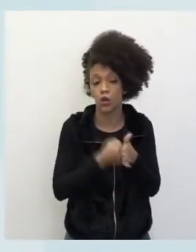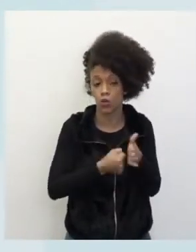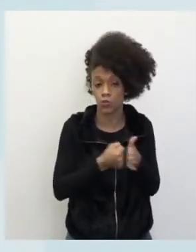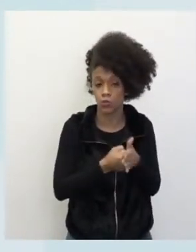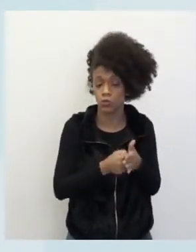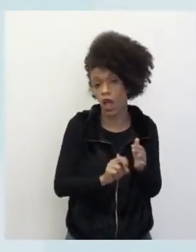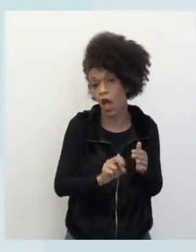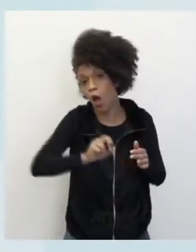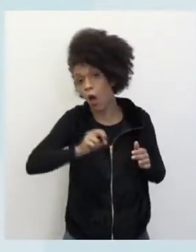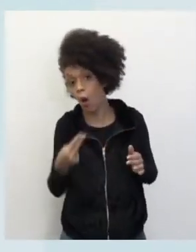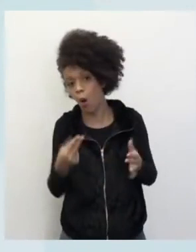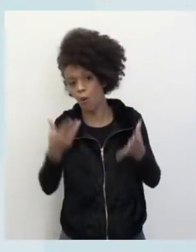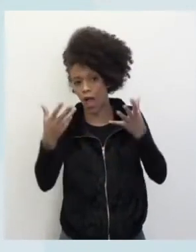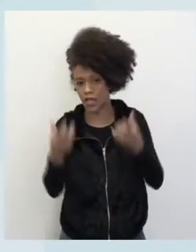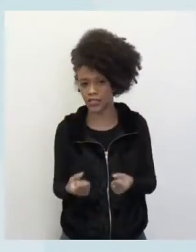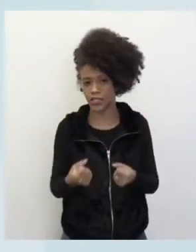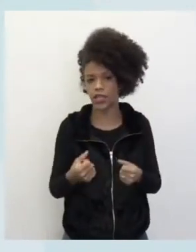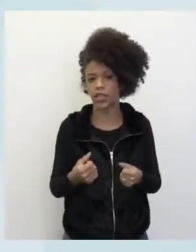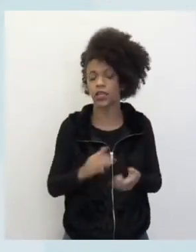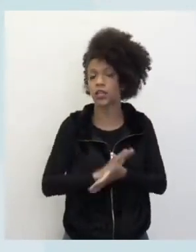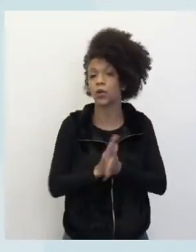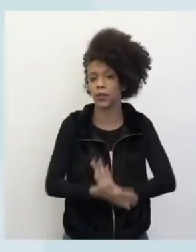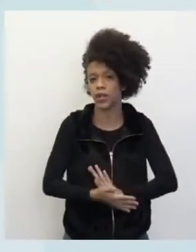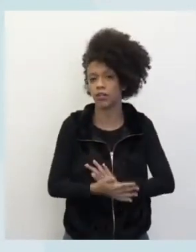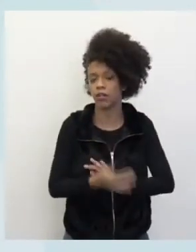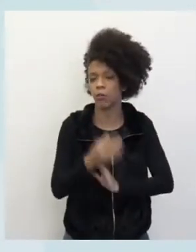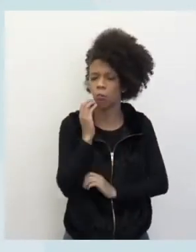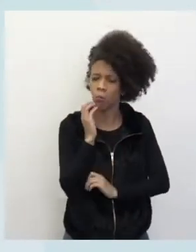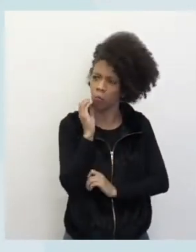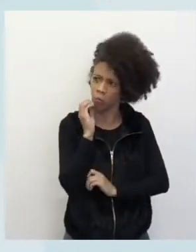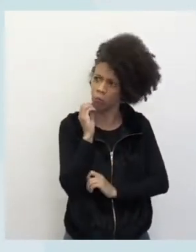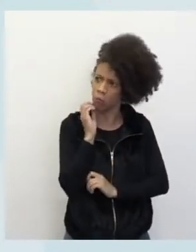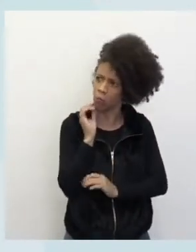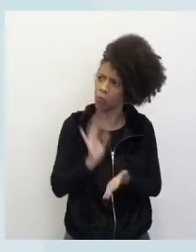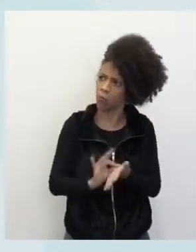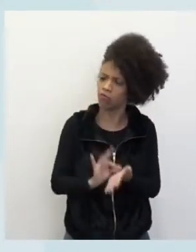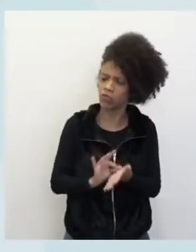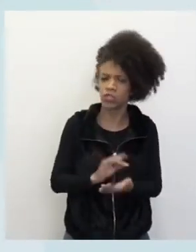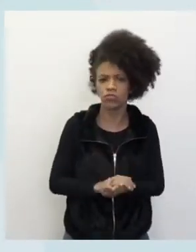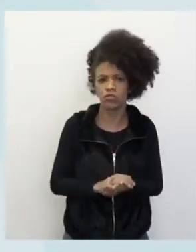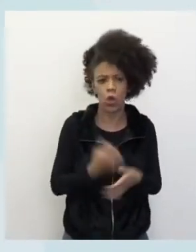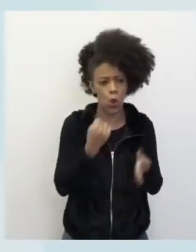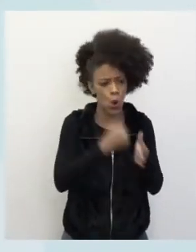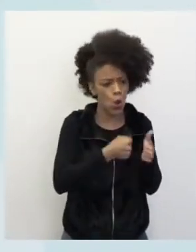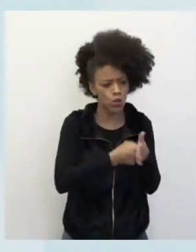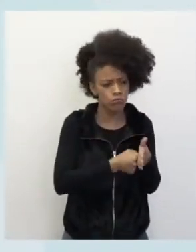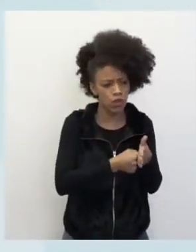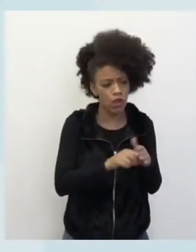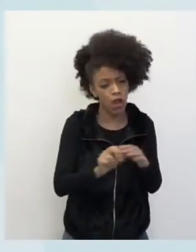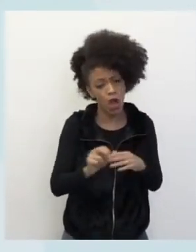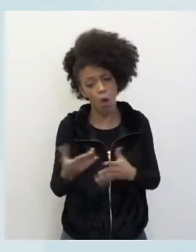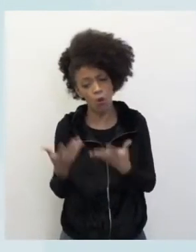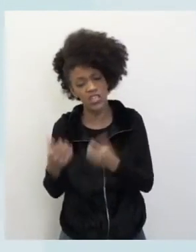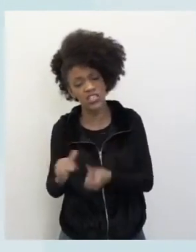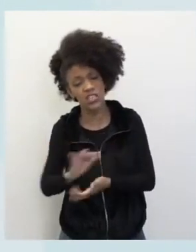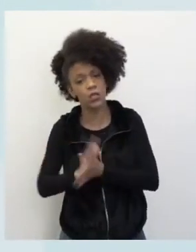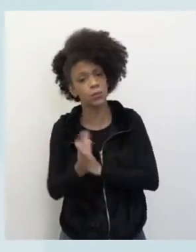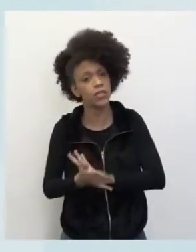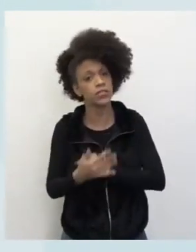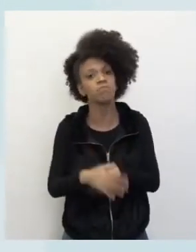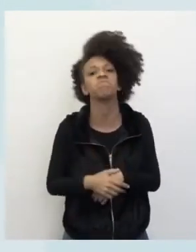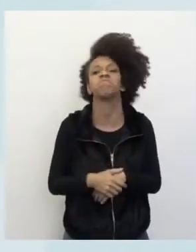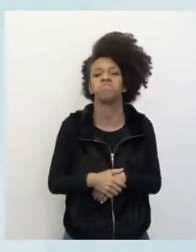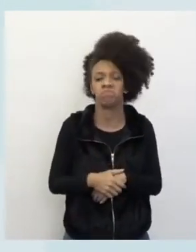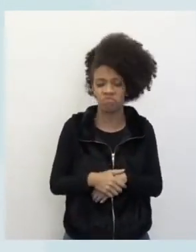opressão? Luta ou aceita. É verdade, gente. Luta ou aceita a opressão aí. Minha galera, tem que